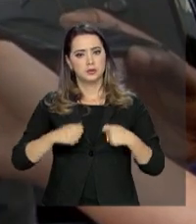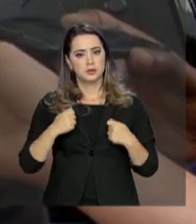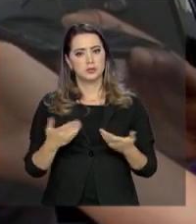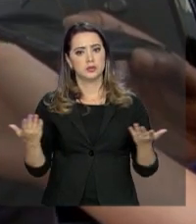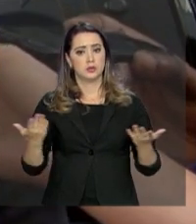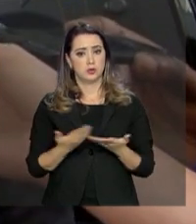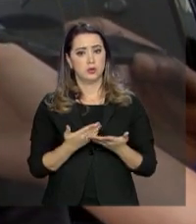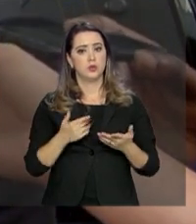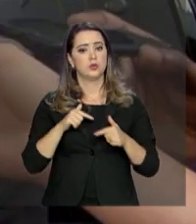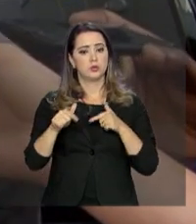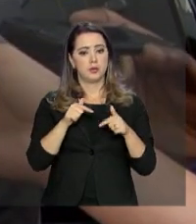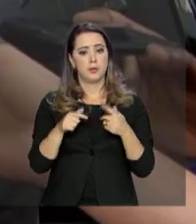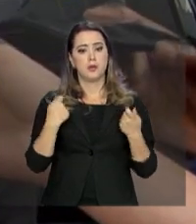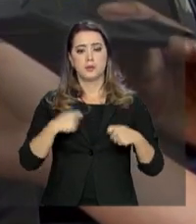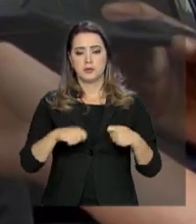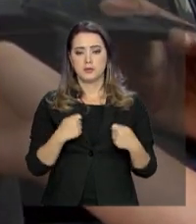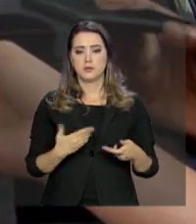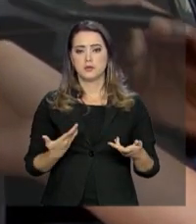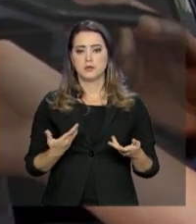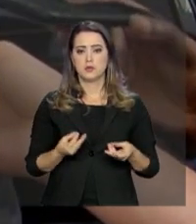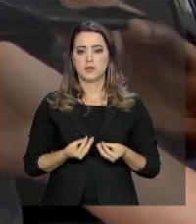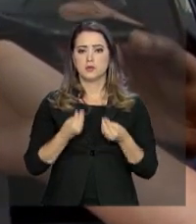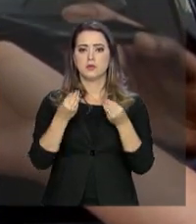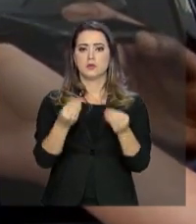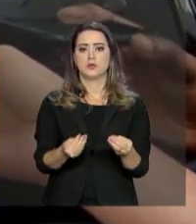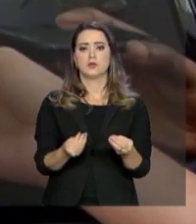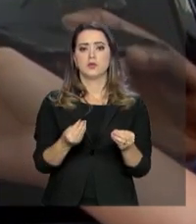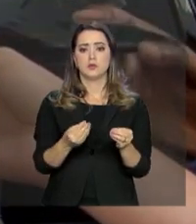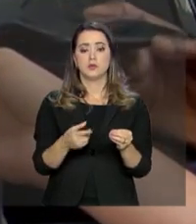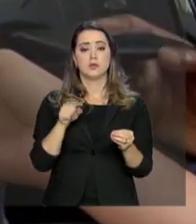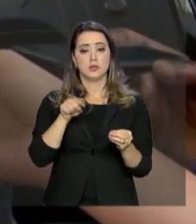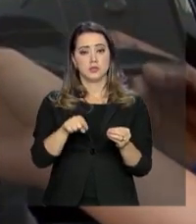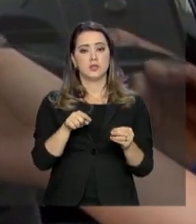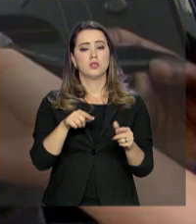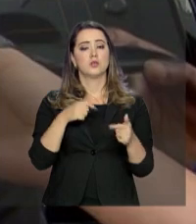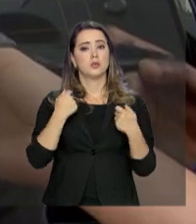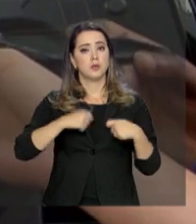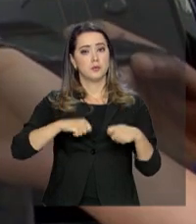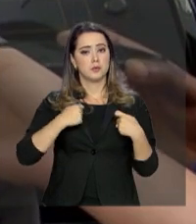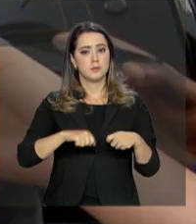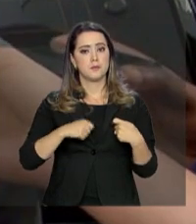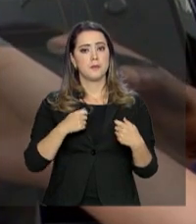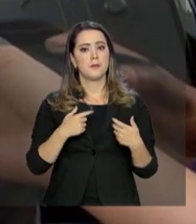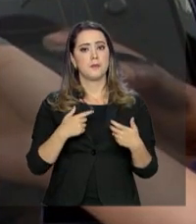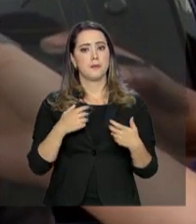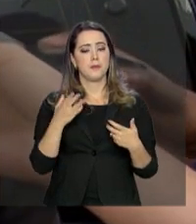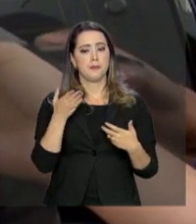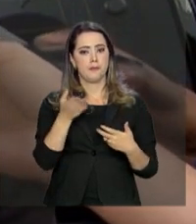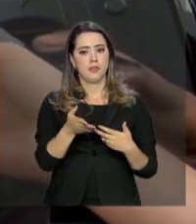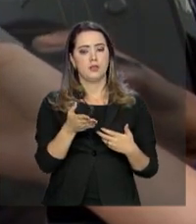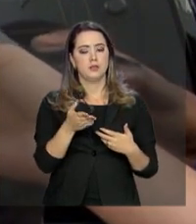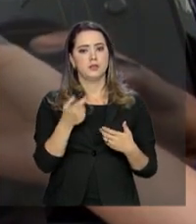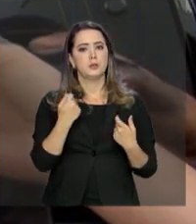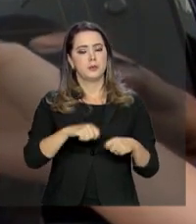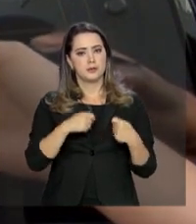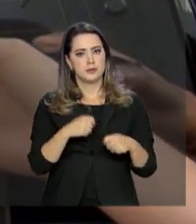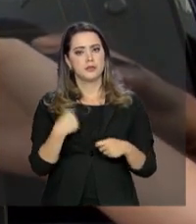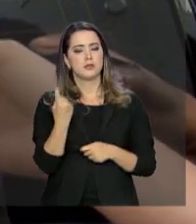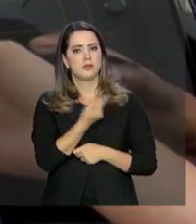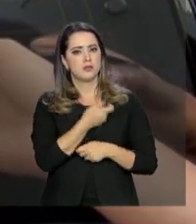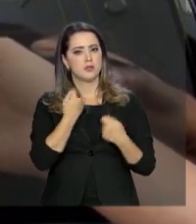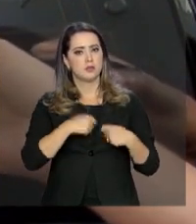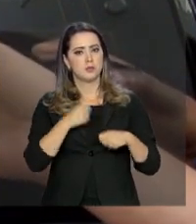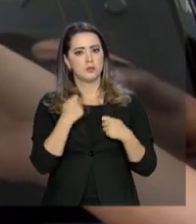do mercado, então nós estamos colocando aquilo que o mercado sinalizou como necessidades, ou seja, precisamos